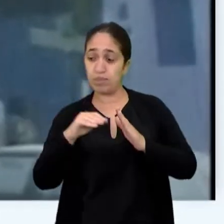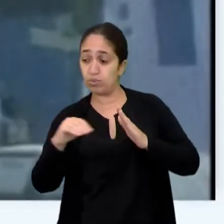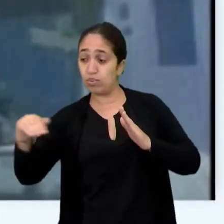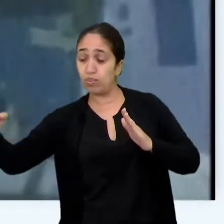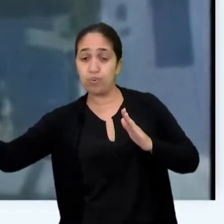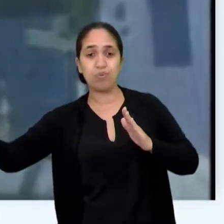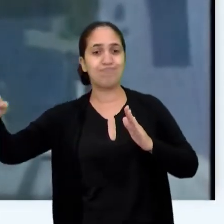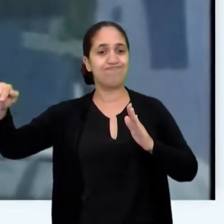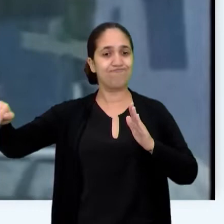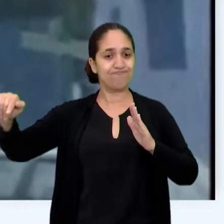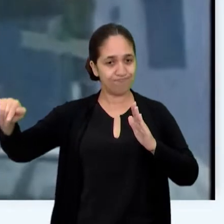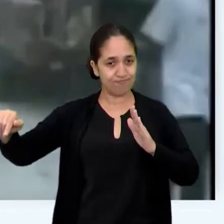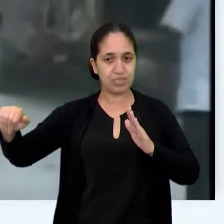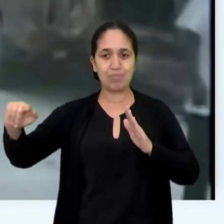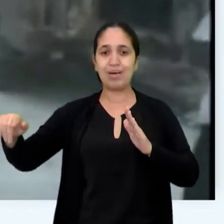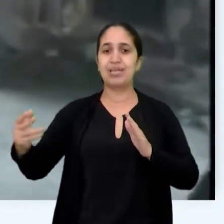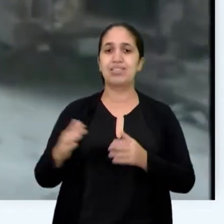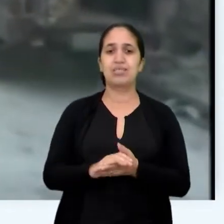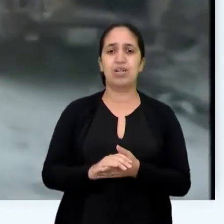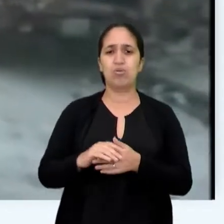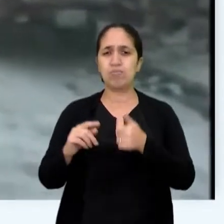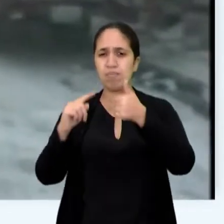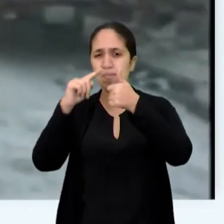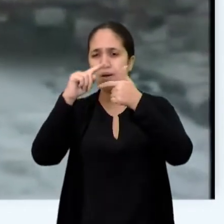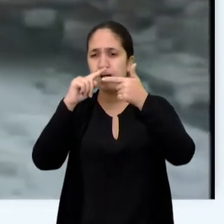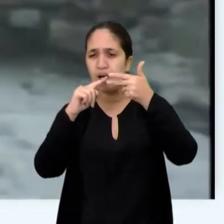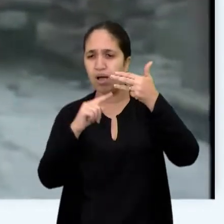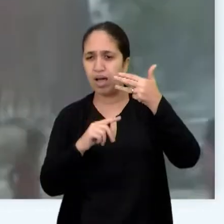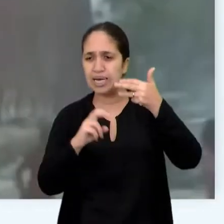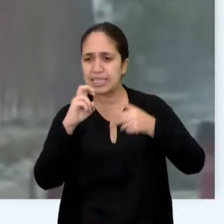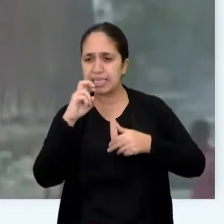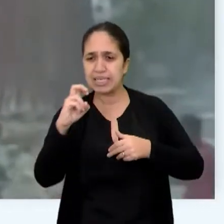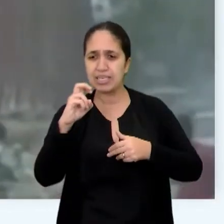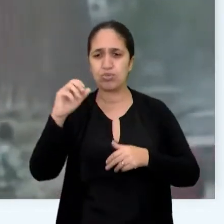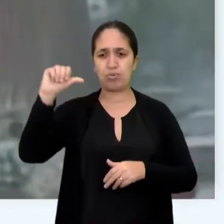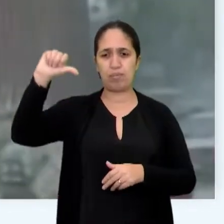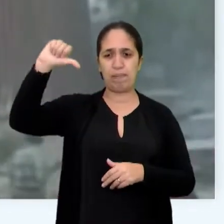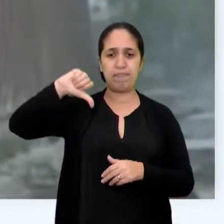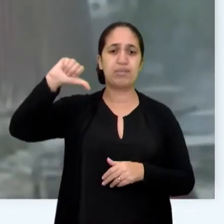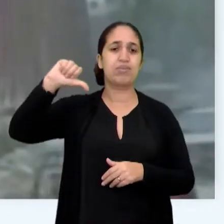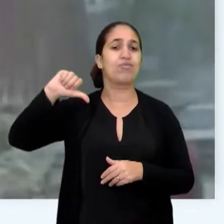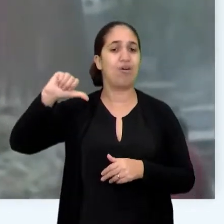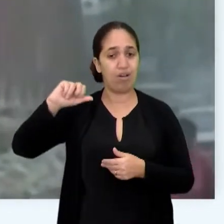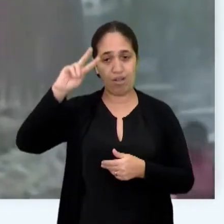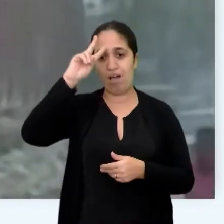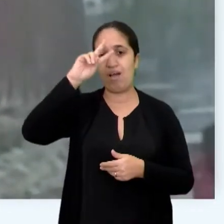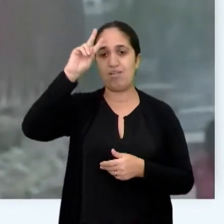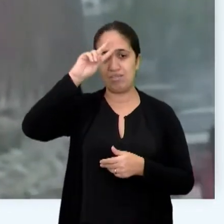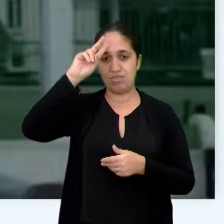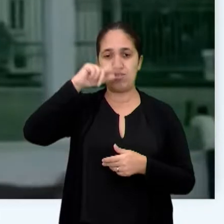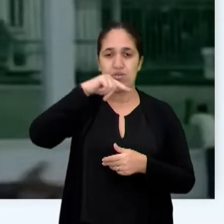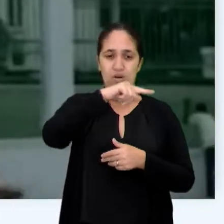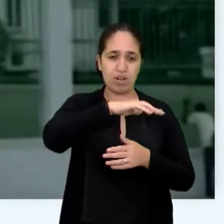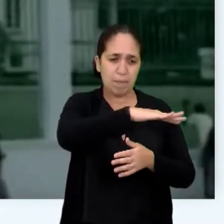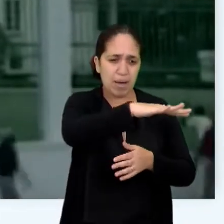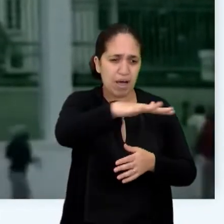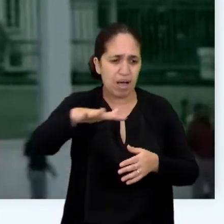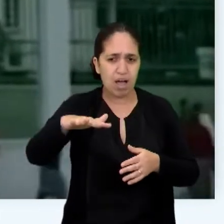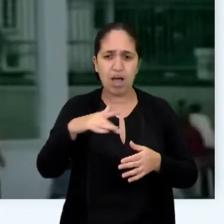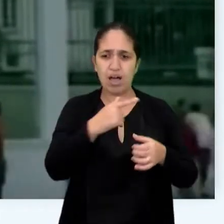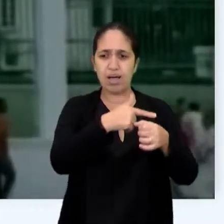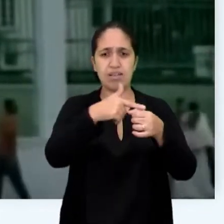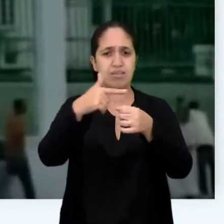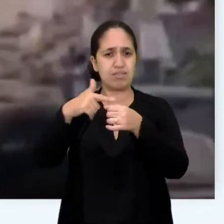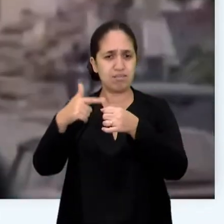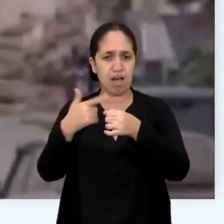para ser considerado o quinto mais grave da história. Destruiu a maior parte de Porto Príncipe, incluindo o